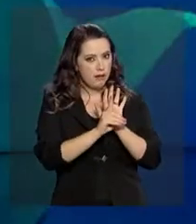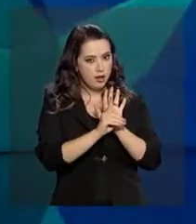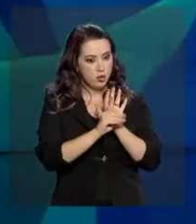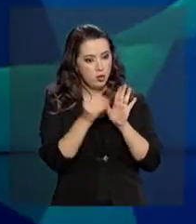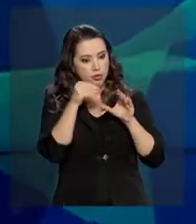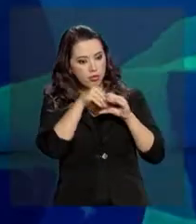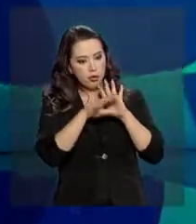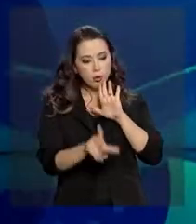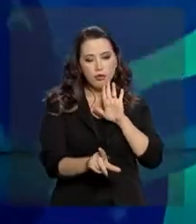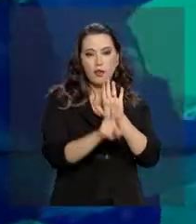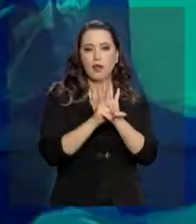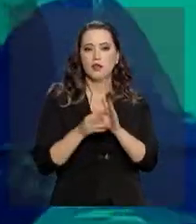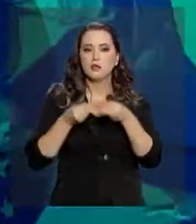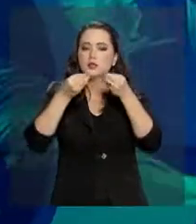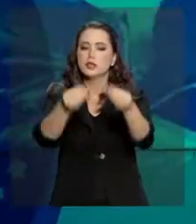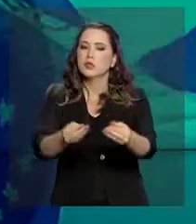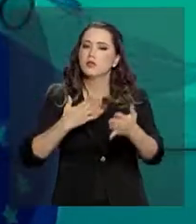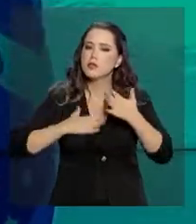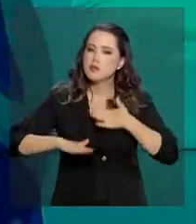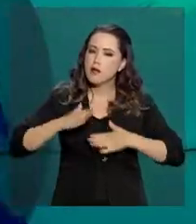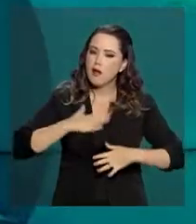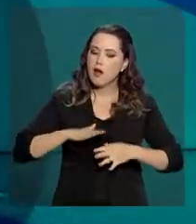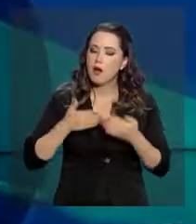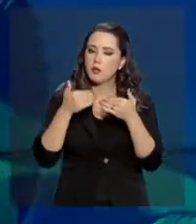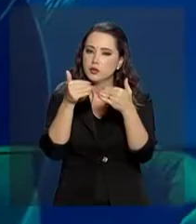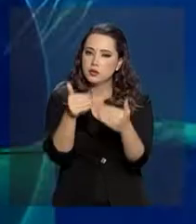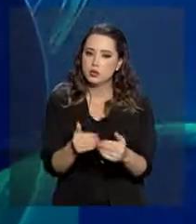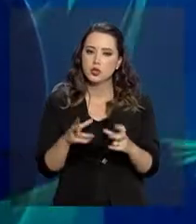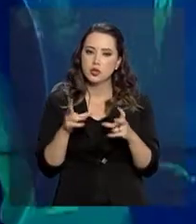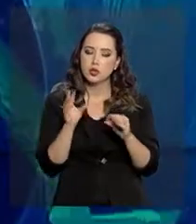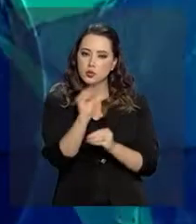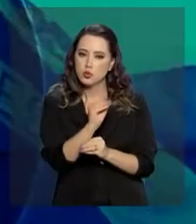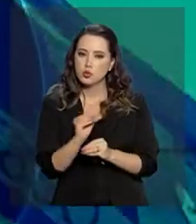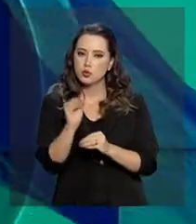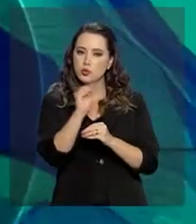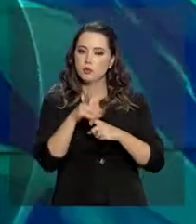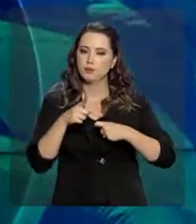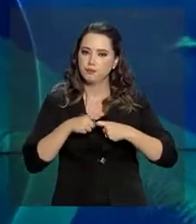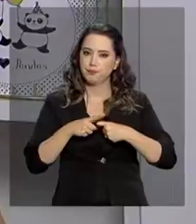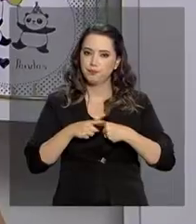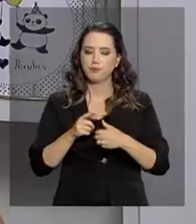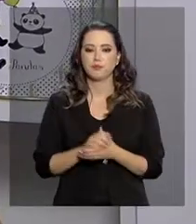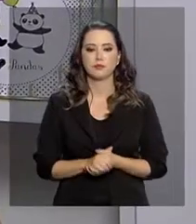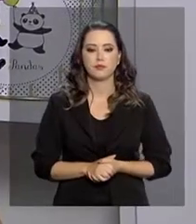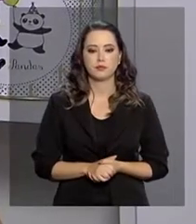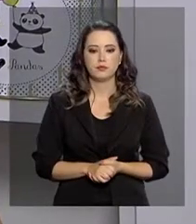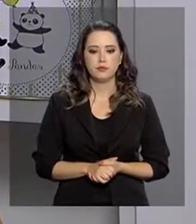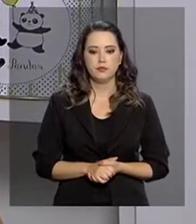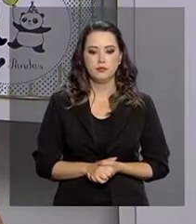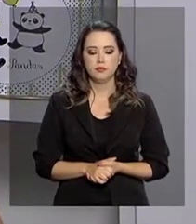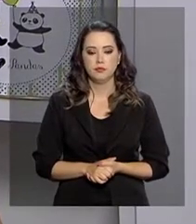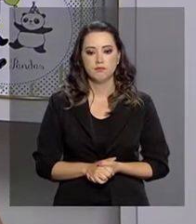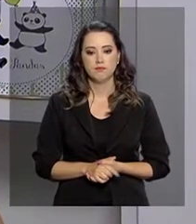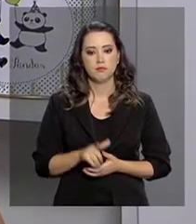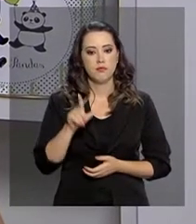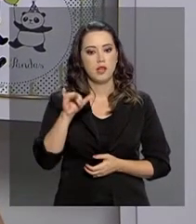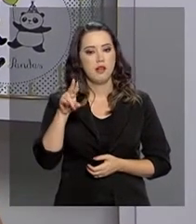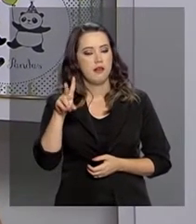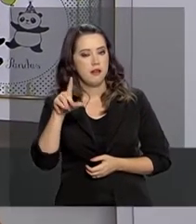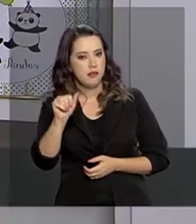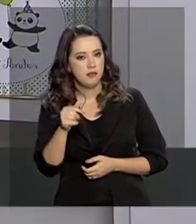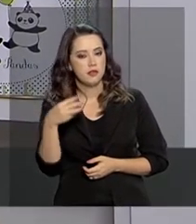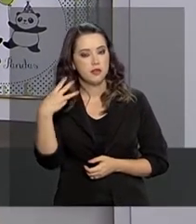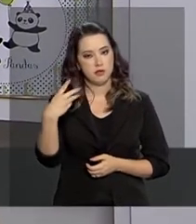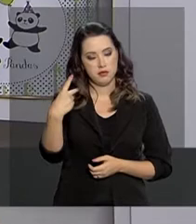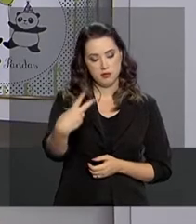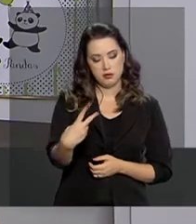traz mais tranqüilidade para encarar o tratamento raíssa lopes explica lívia tinha 32 anos